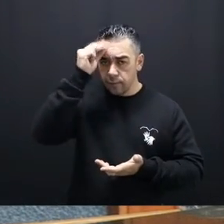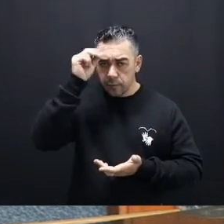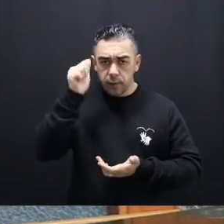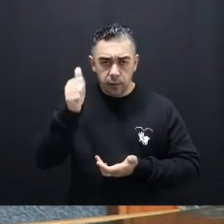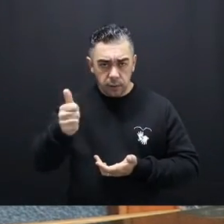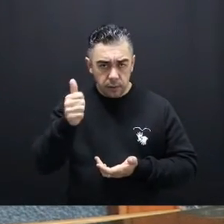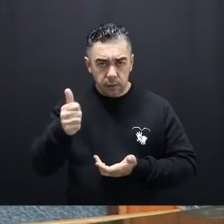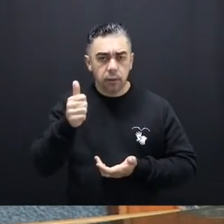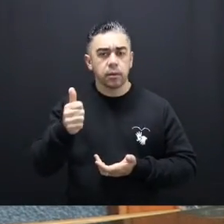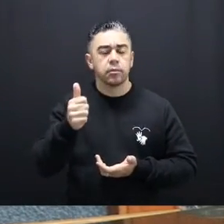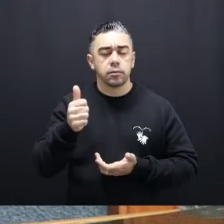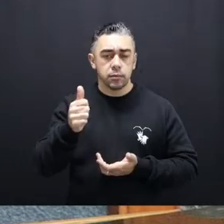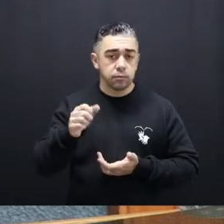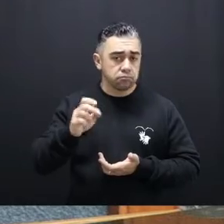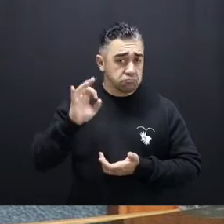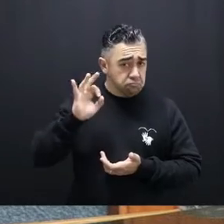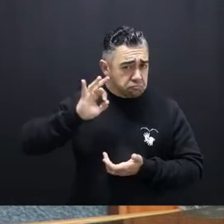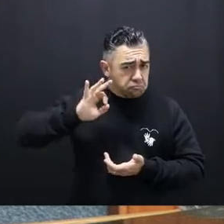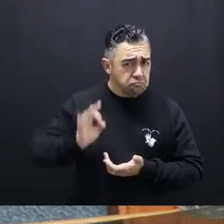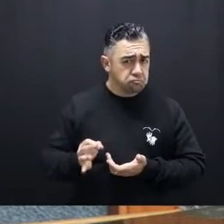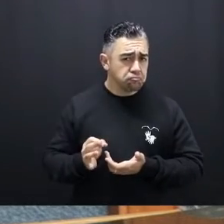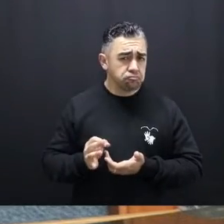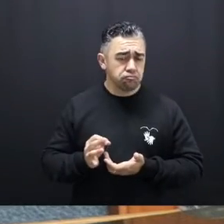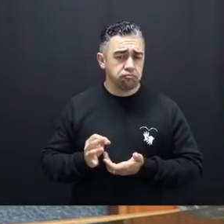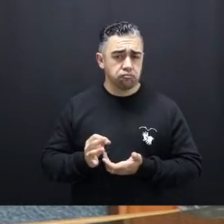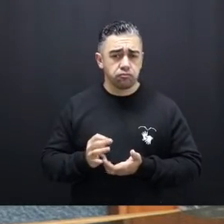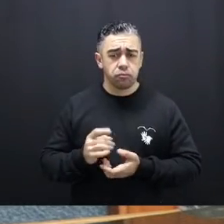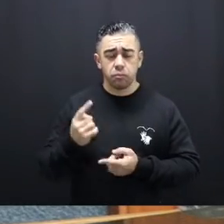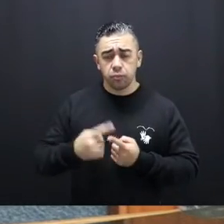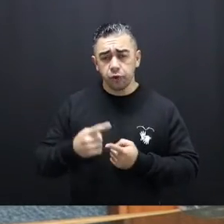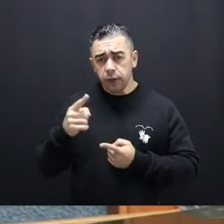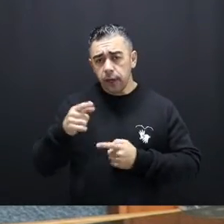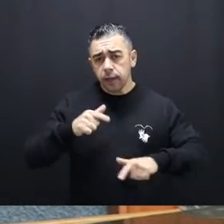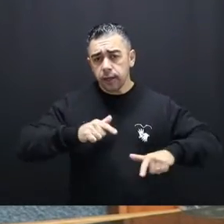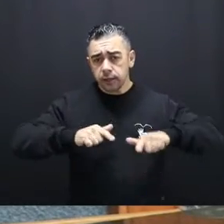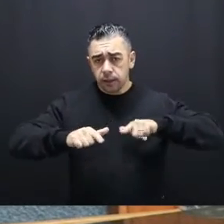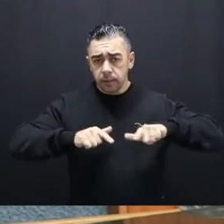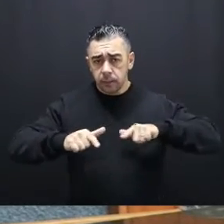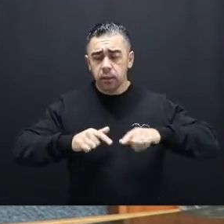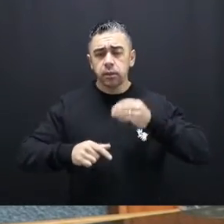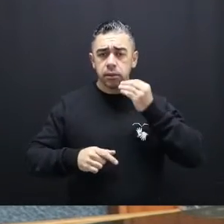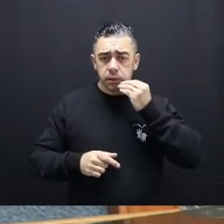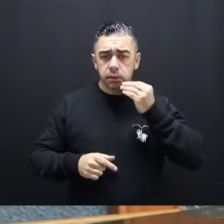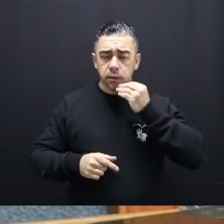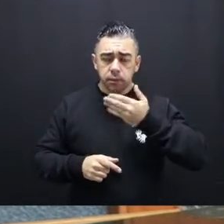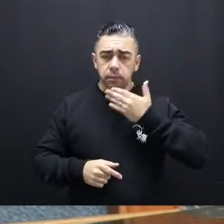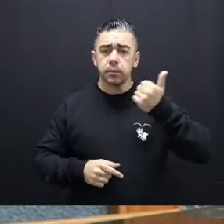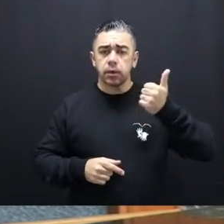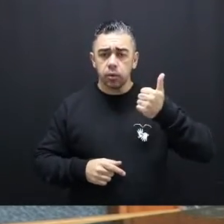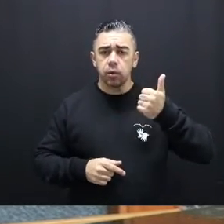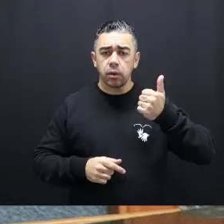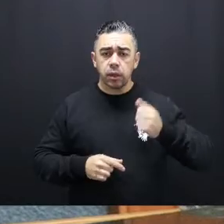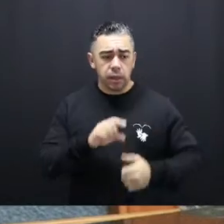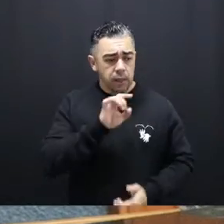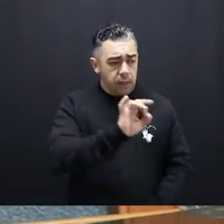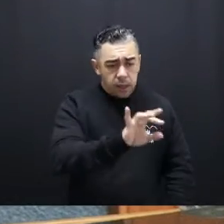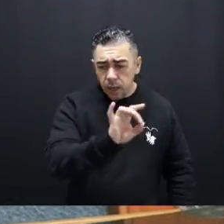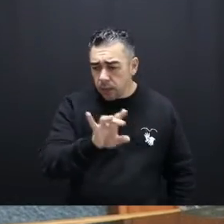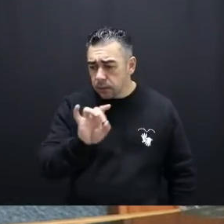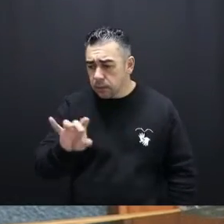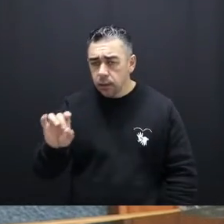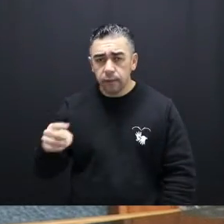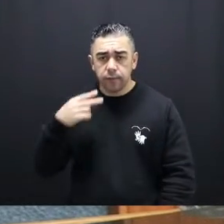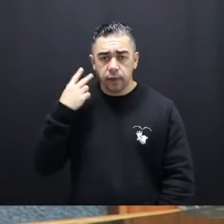a unhas e dentes né porque ela tem feito o melhor ela tem se dedicado para cada vereador